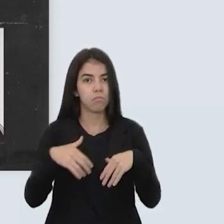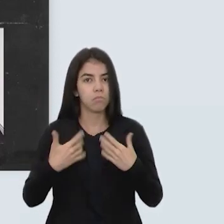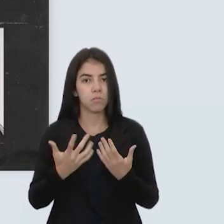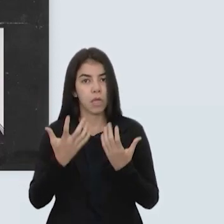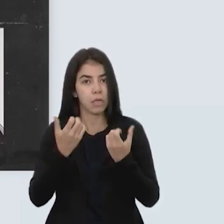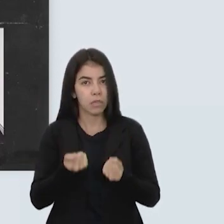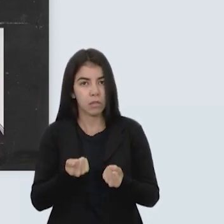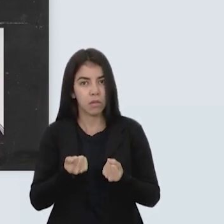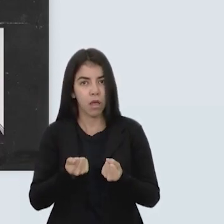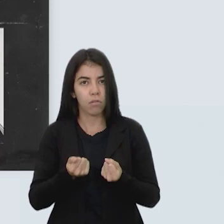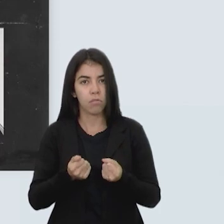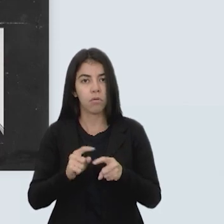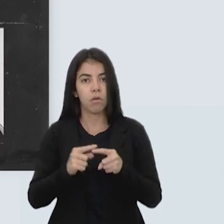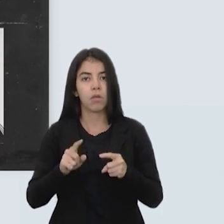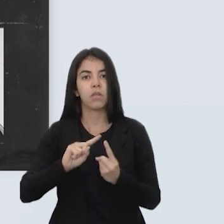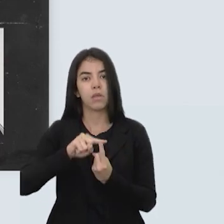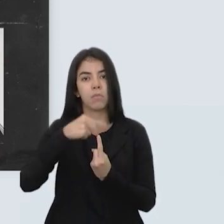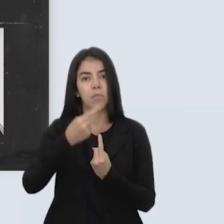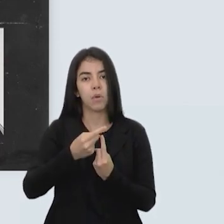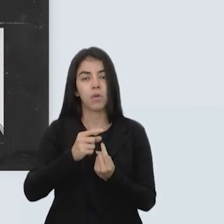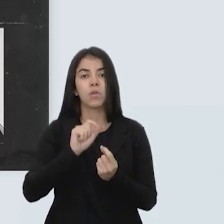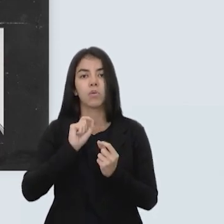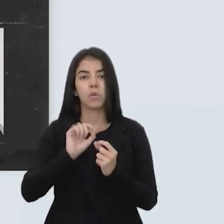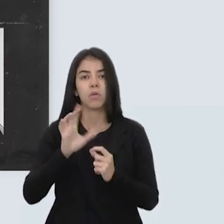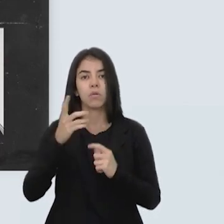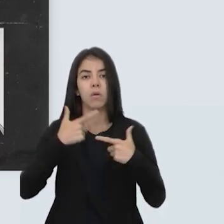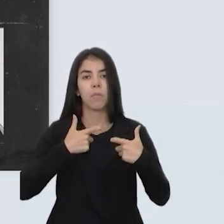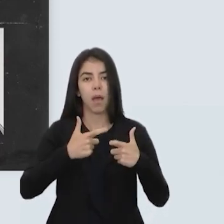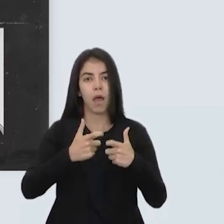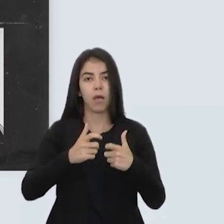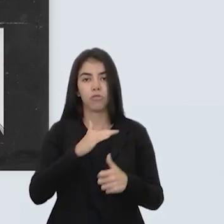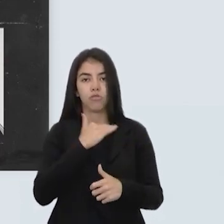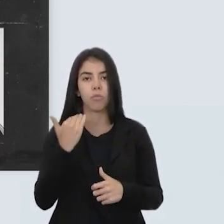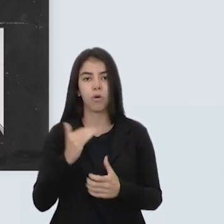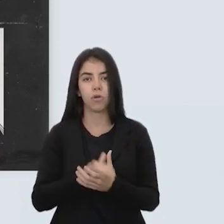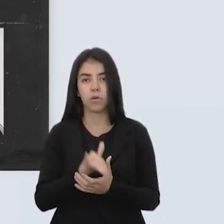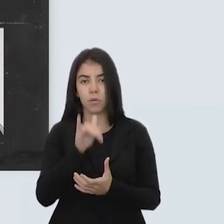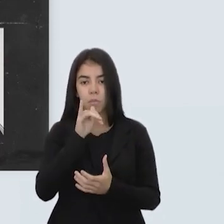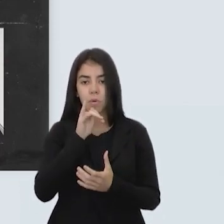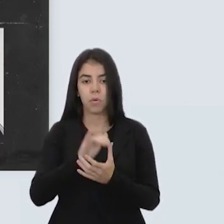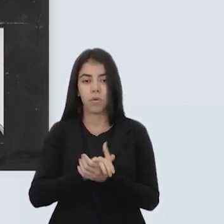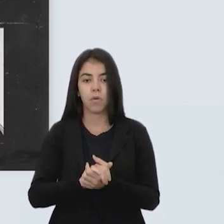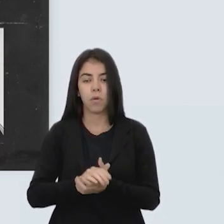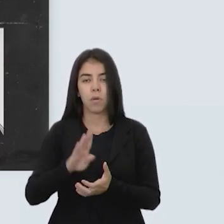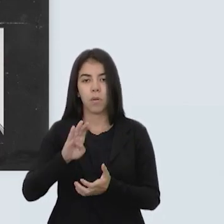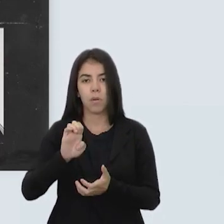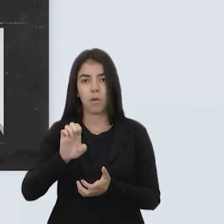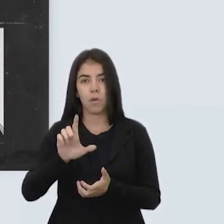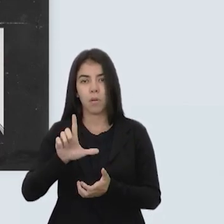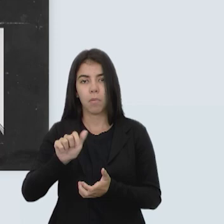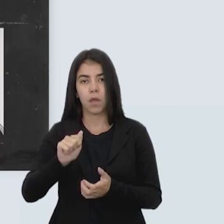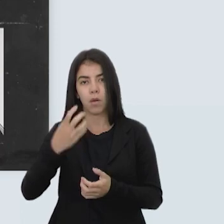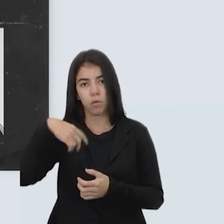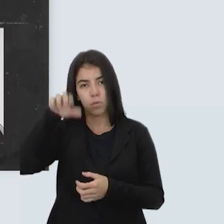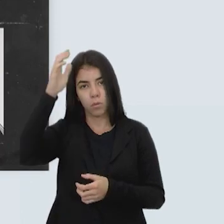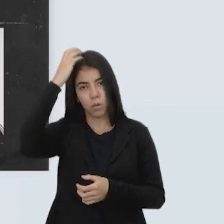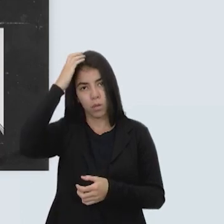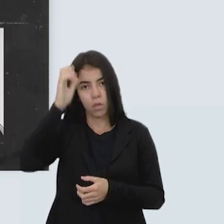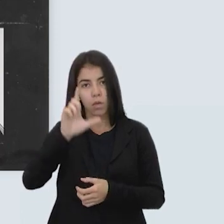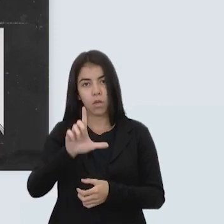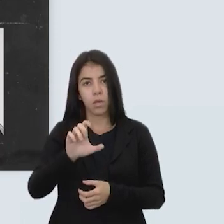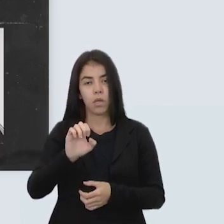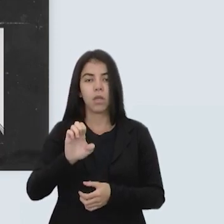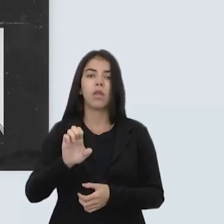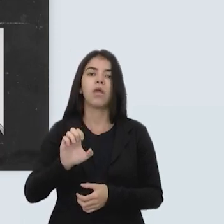dos piores massacres da história da humanidade. Um exemplo, Congo belga, do rei Leopoldo, cuja estátua na cidade